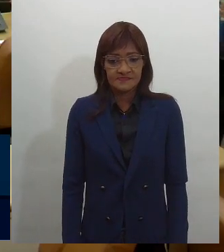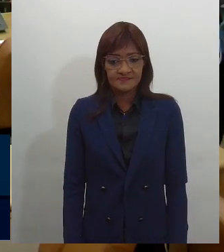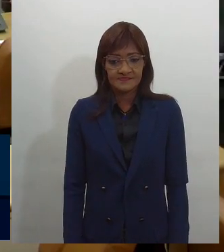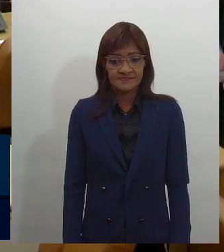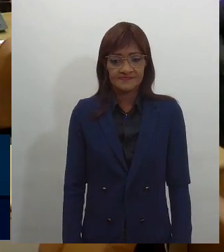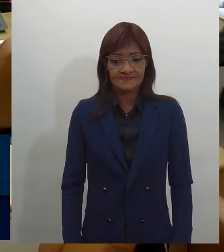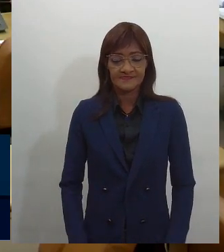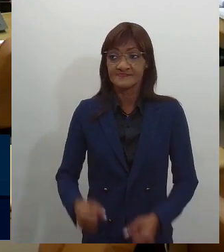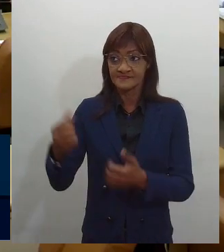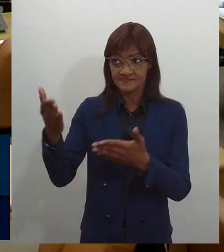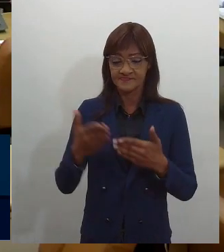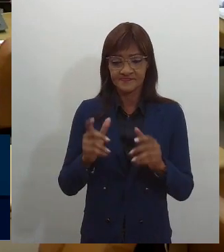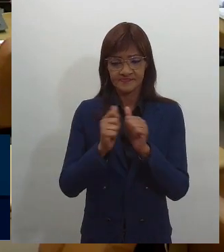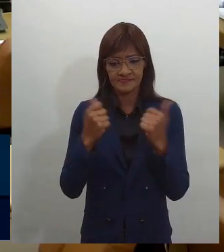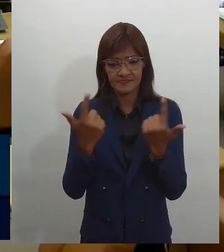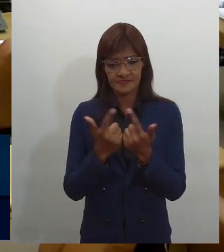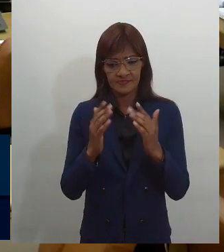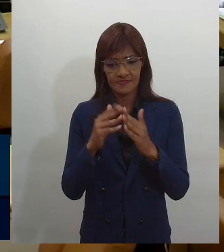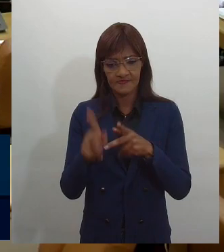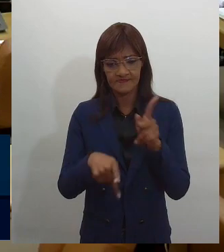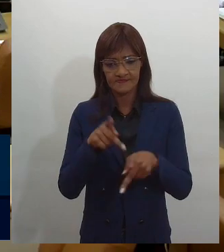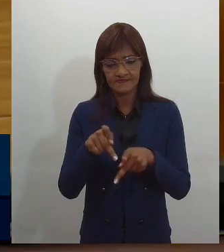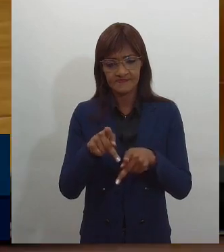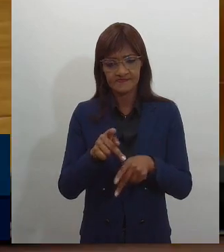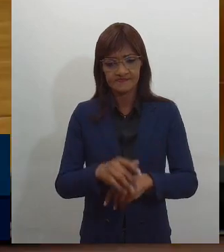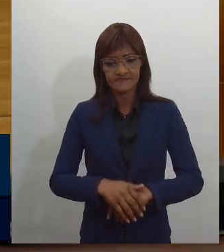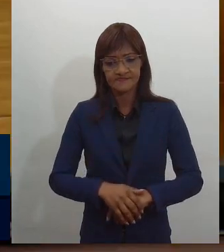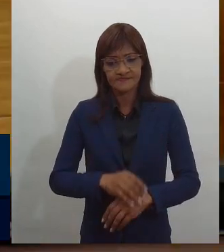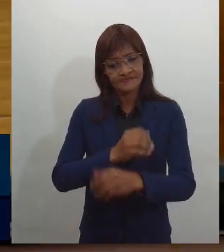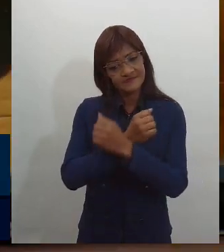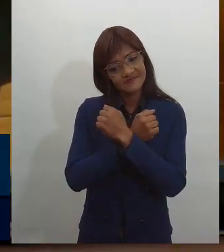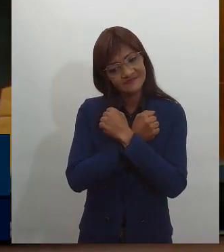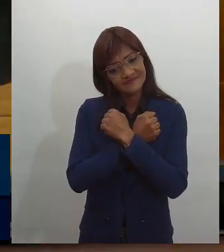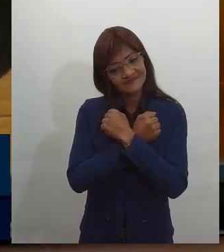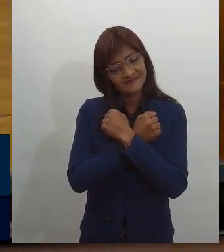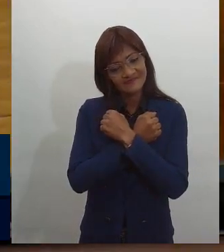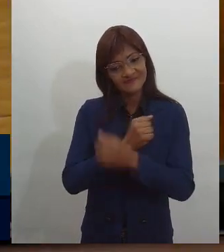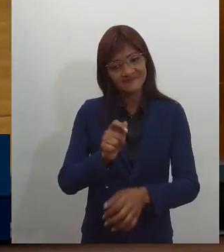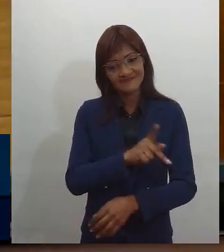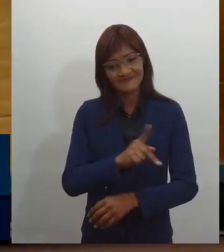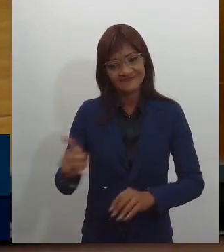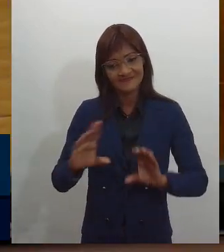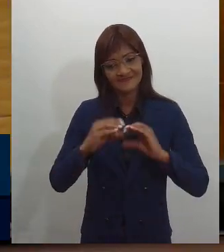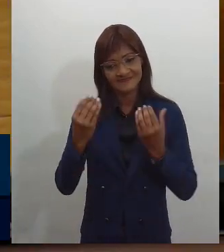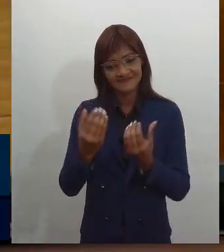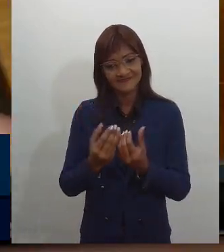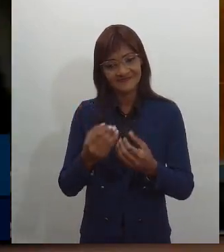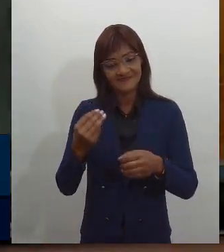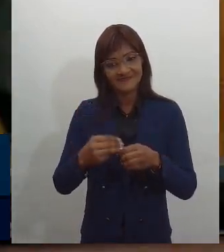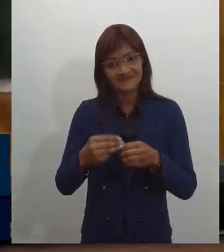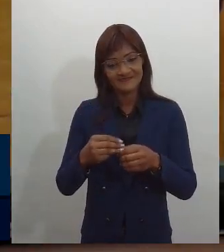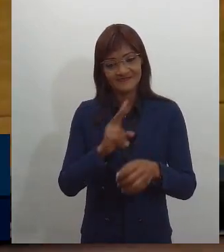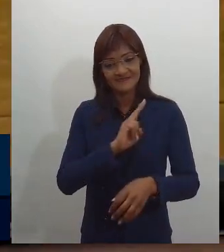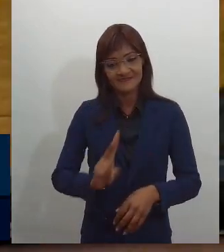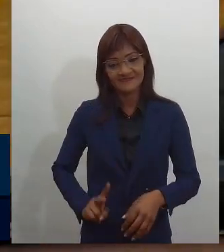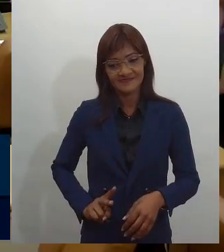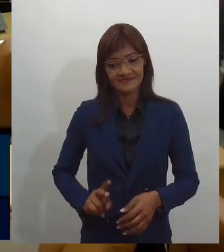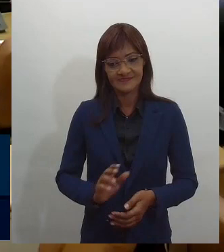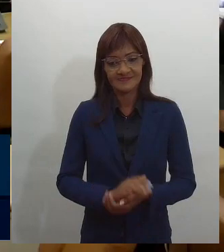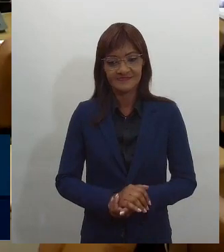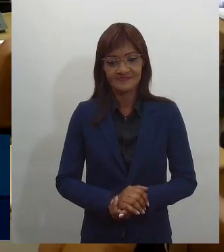do Povo. Queria mandar um abraço para Henrique, presidente da Câmara de Monte Alegre, vereador. Um abraço, meu amigo. Com a palavra, o deputado Chico do